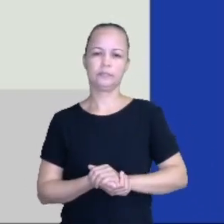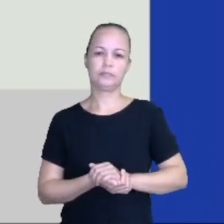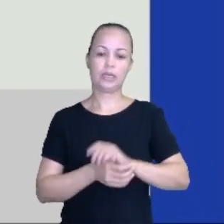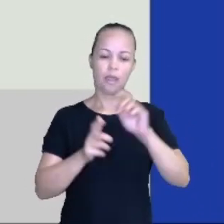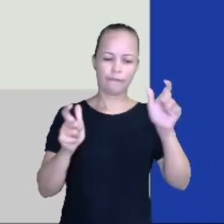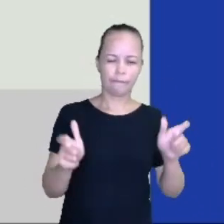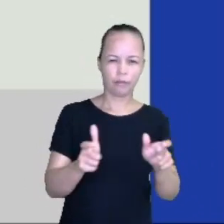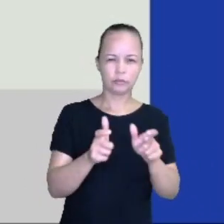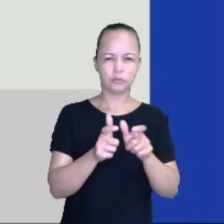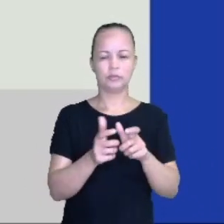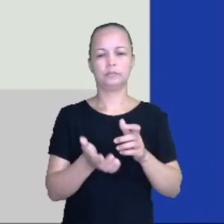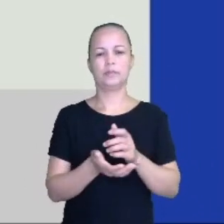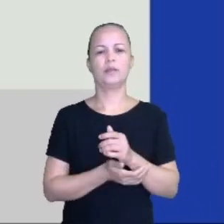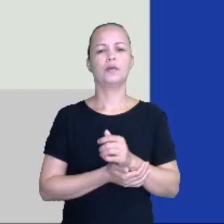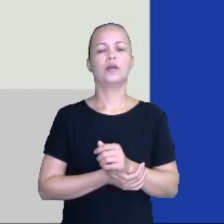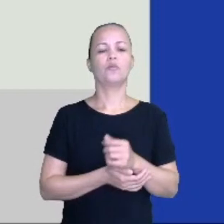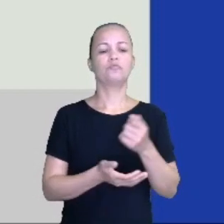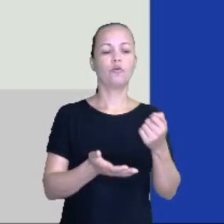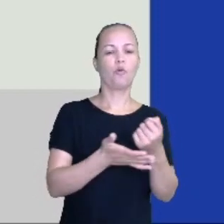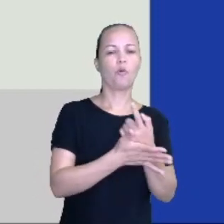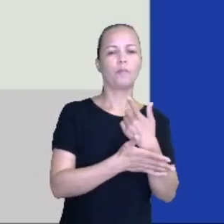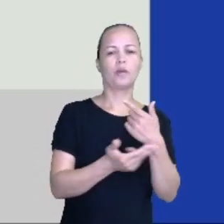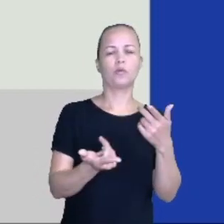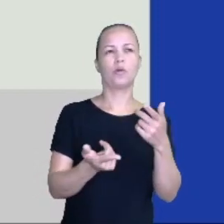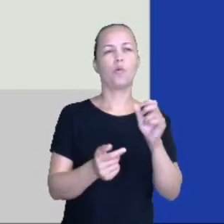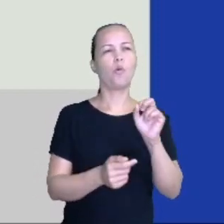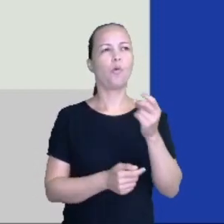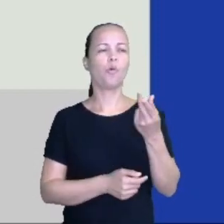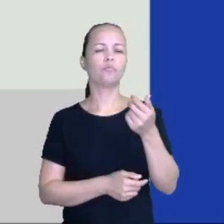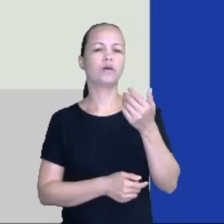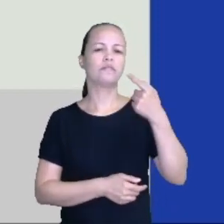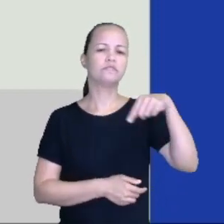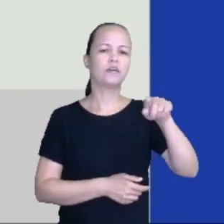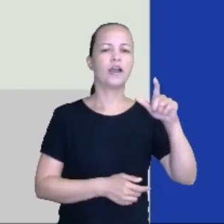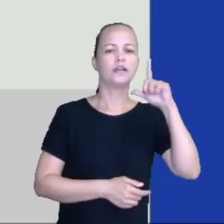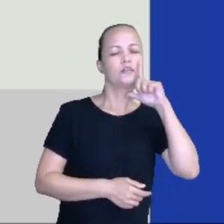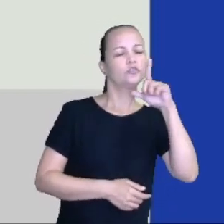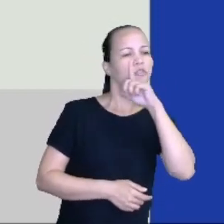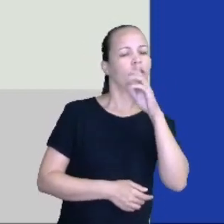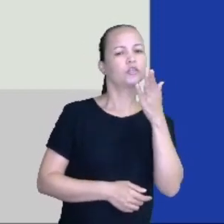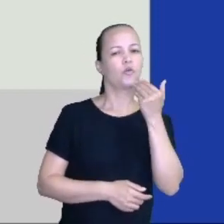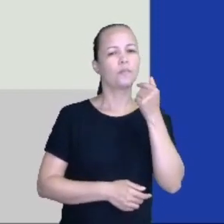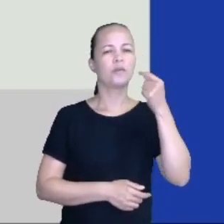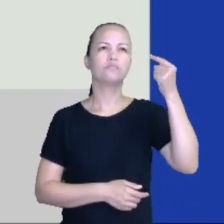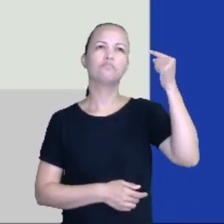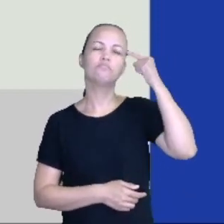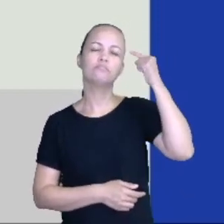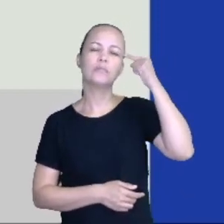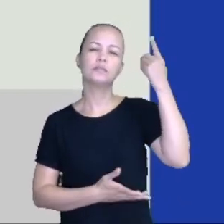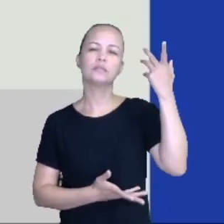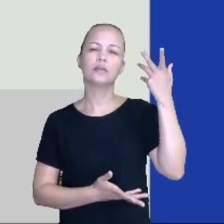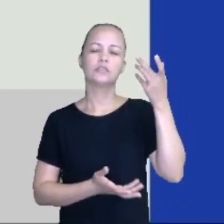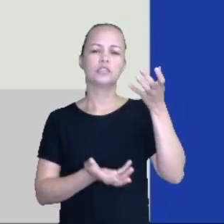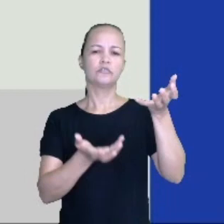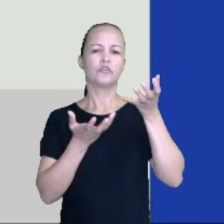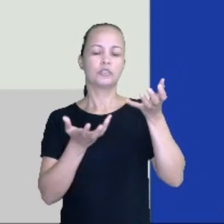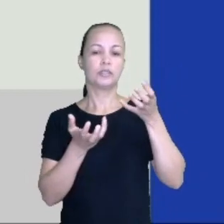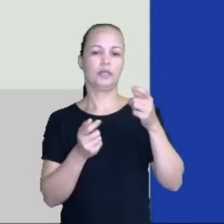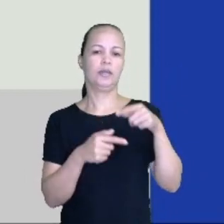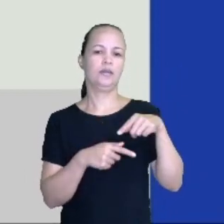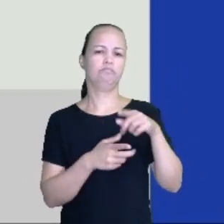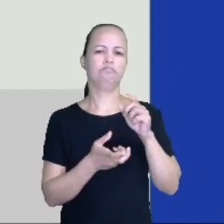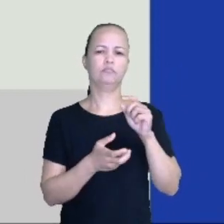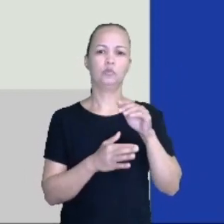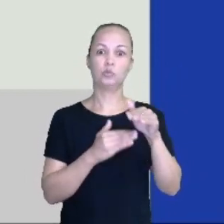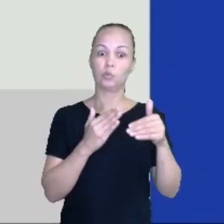reduzir. Quando você for comprar algo, quando você for se alimentar numa lanchonete, qualquer coisa, você pensa se você precisa realmente